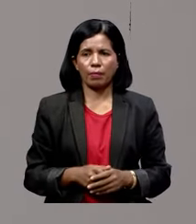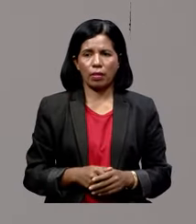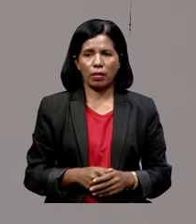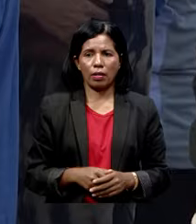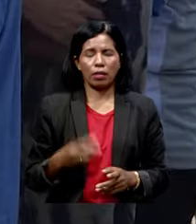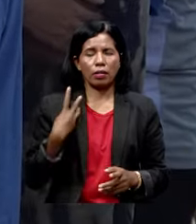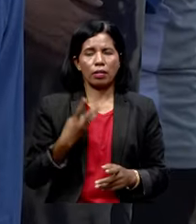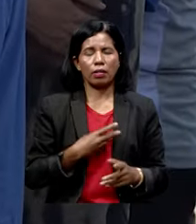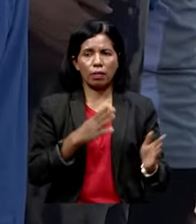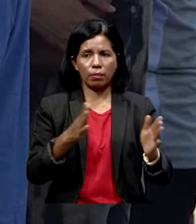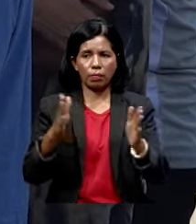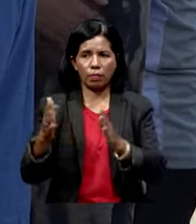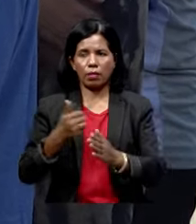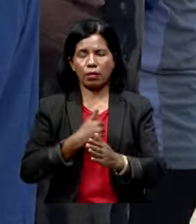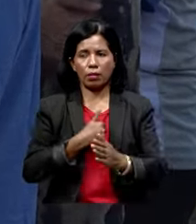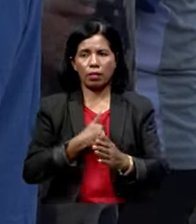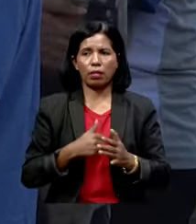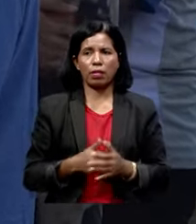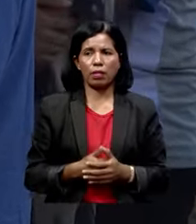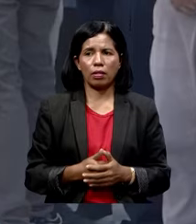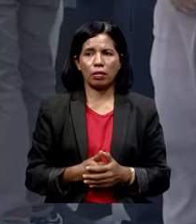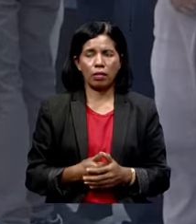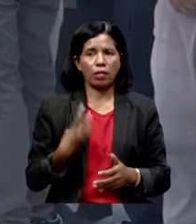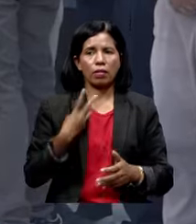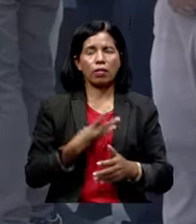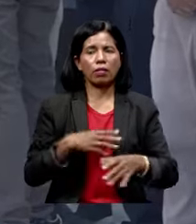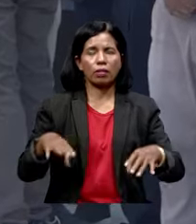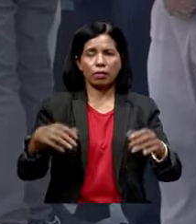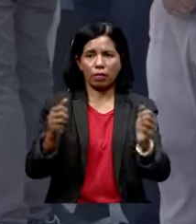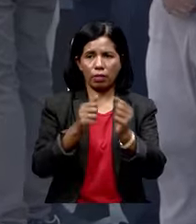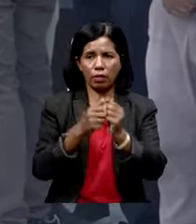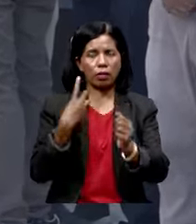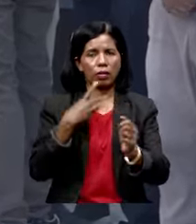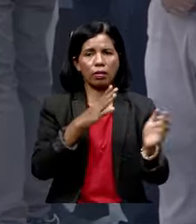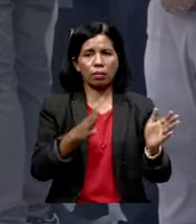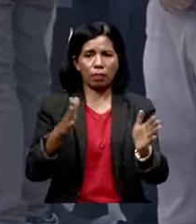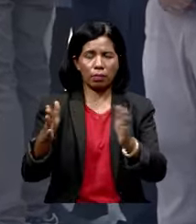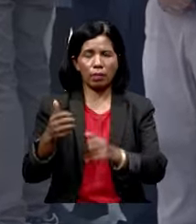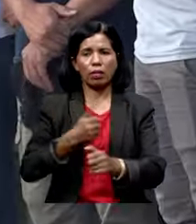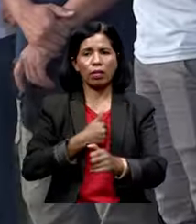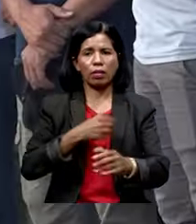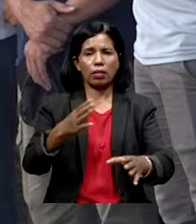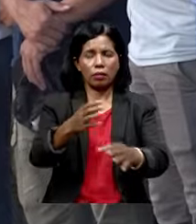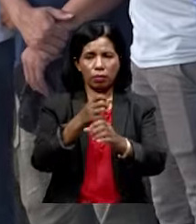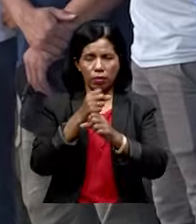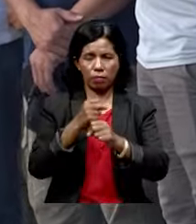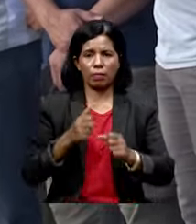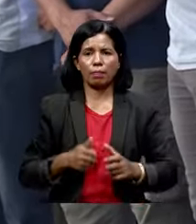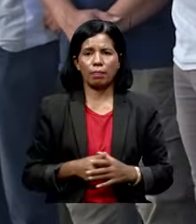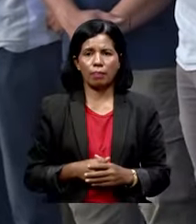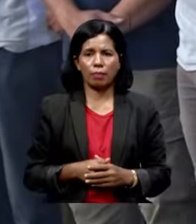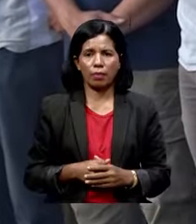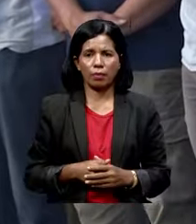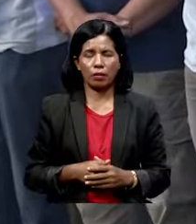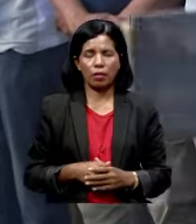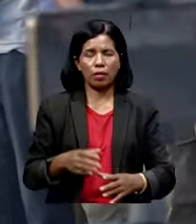te preparar a Ministra Cardeal ou em Deandona e te prepara a Ana do Simone. Simone